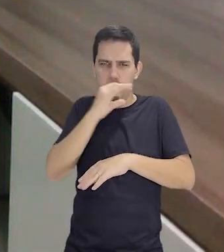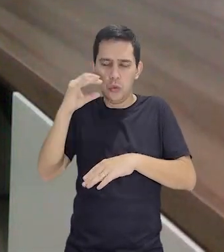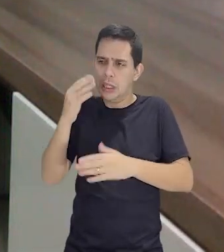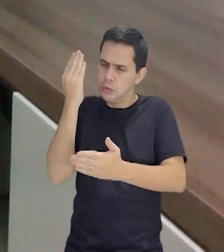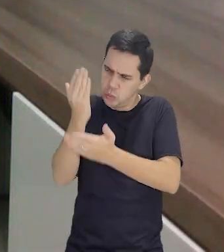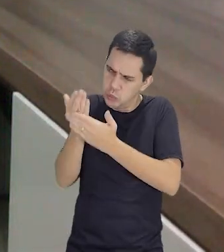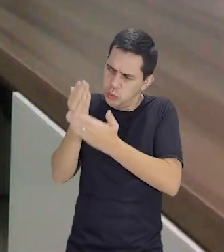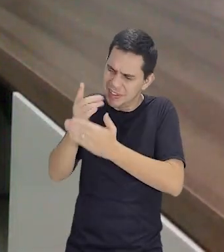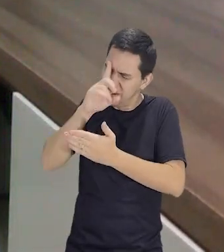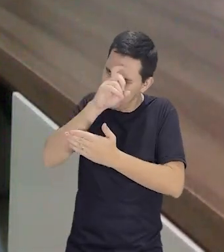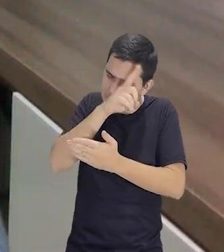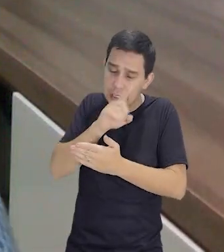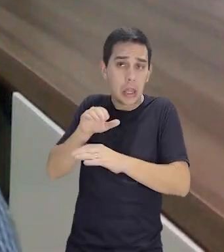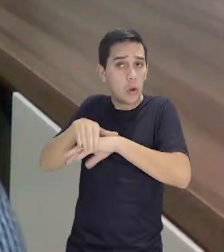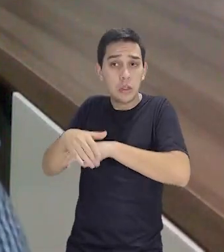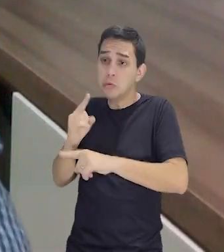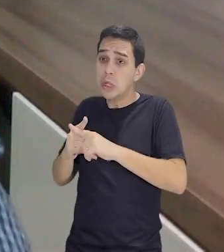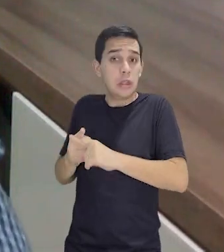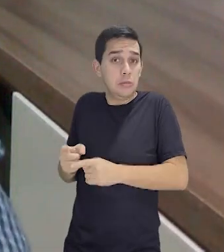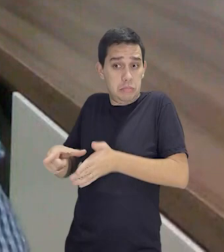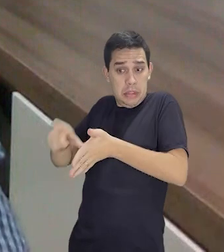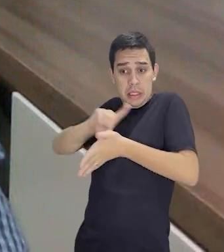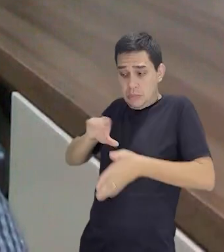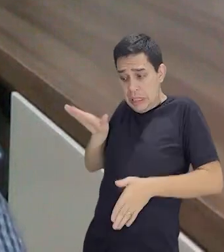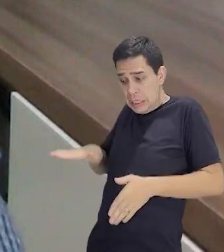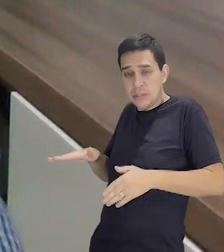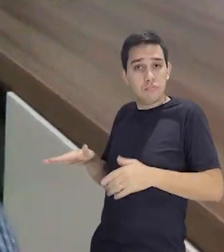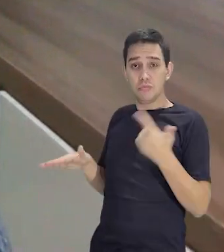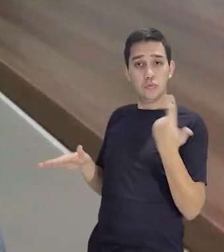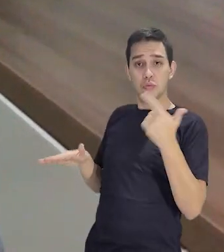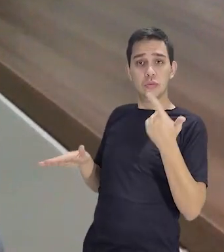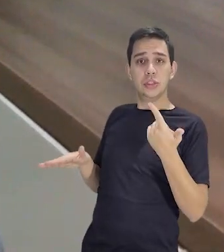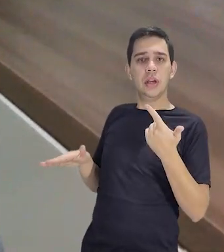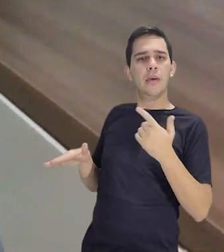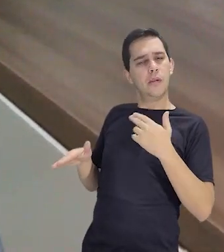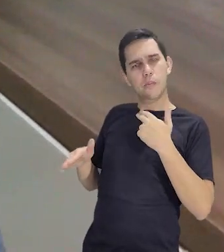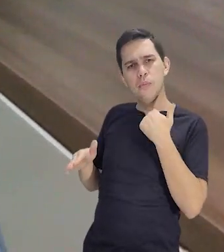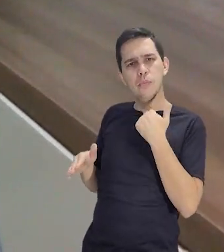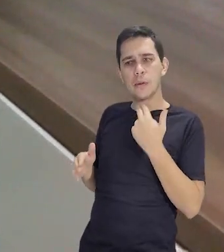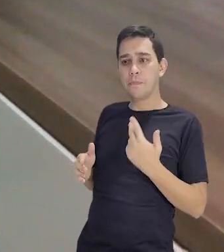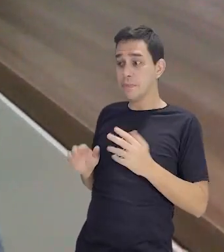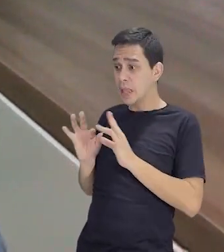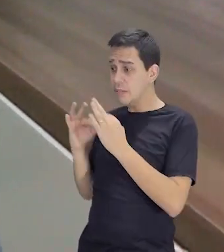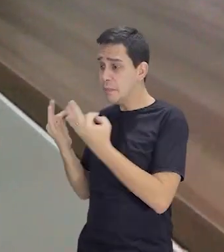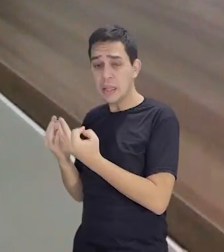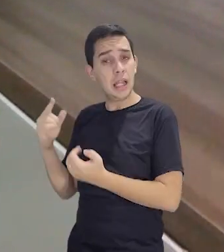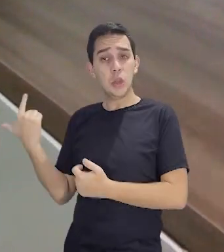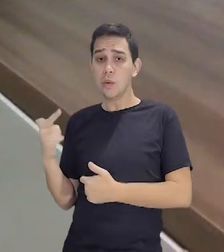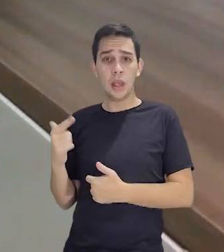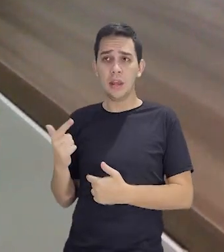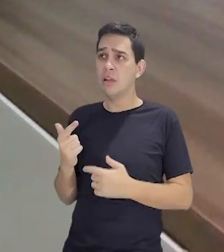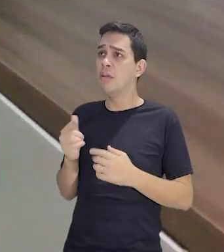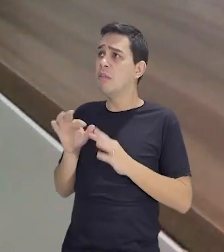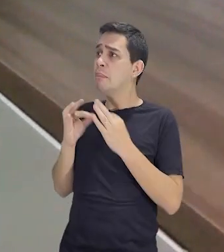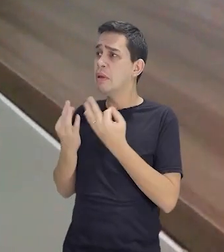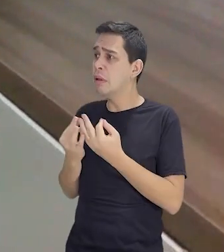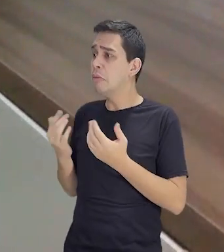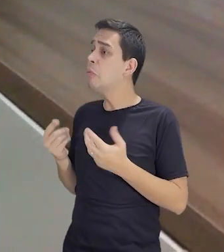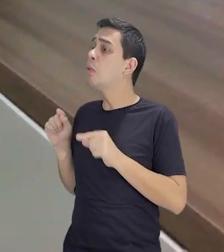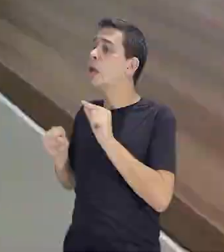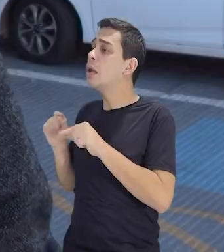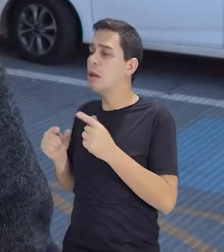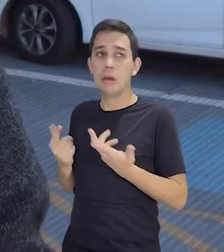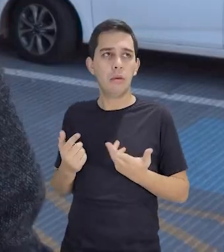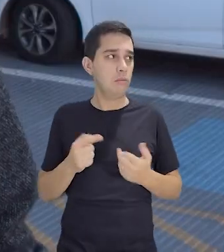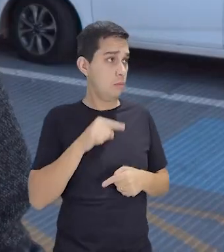dificuldade. E a única referência de família que ela tem é a família dos empregadores. Então ela tem uma dificuldade muito grande de enxergar